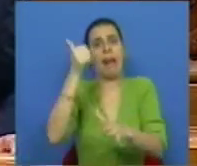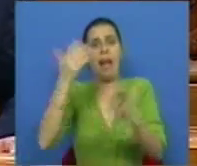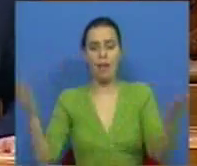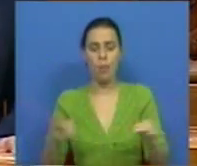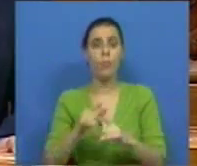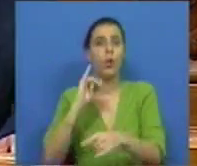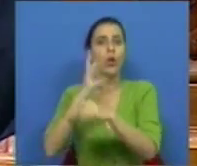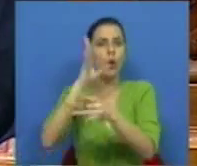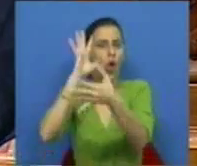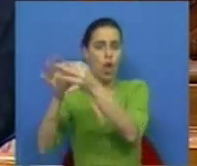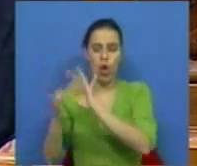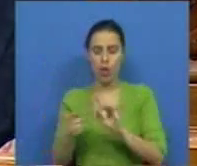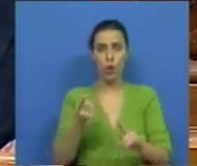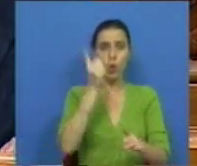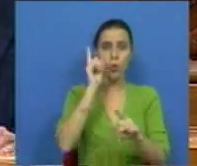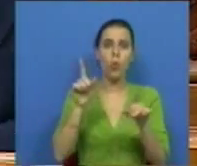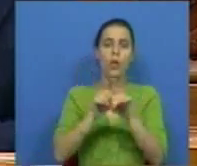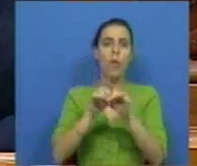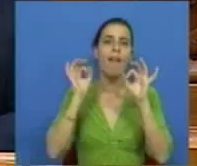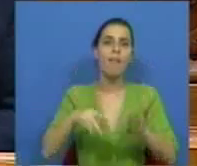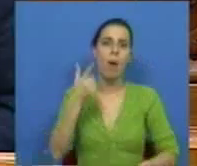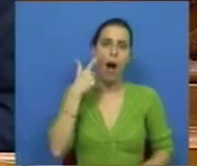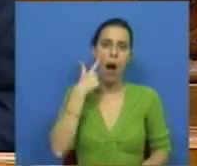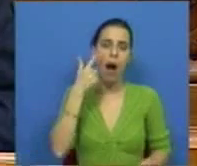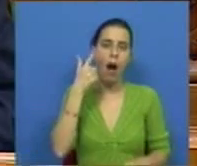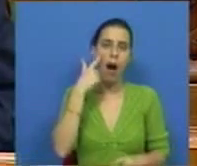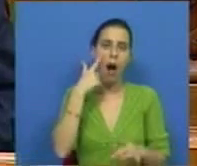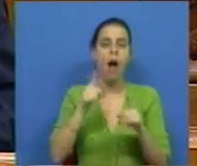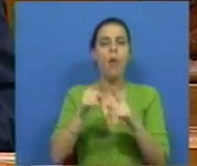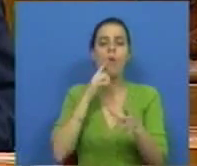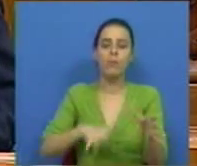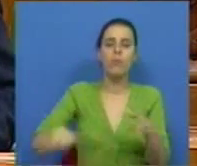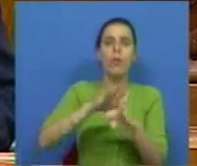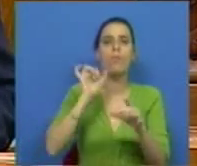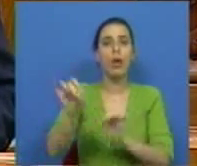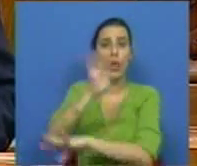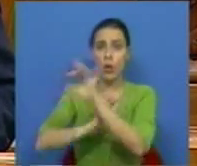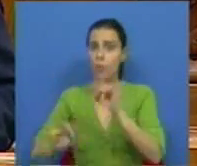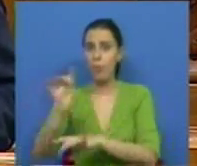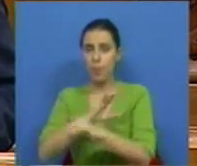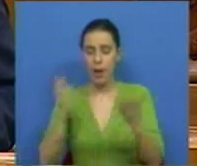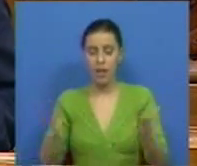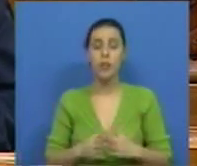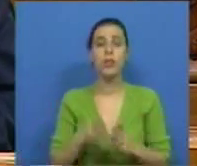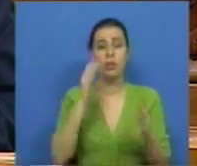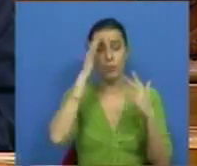E não é outra a lógica deste carrossel sem fim de subjugação das periferias europeias.